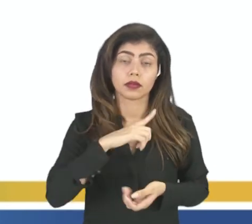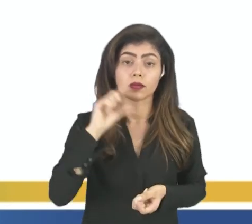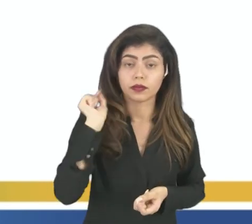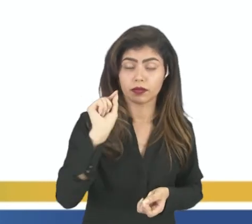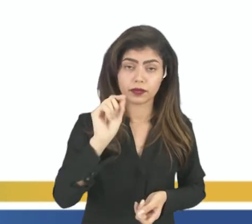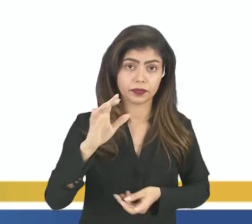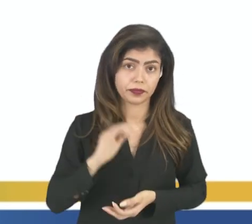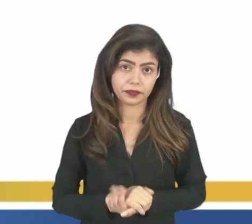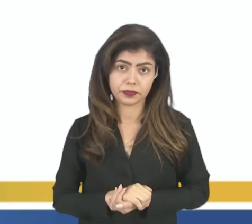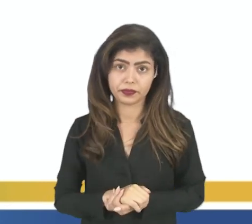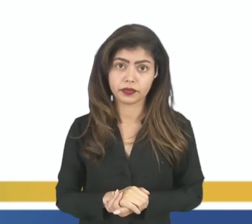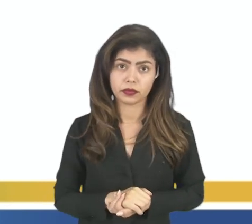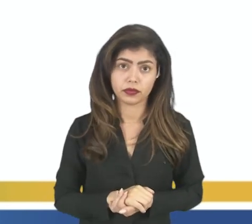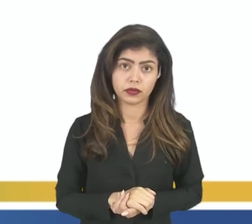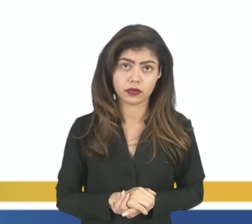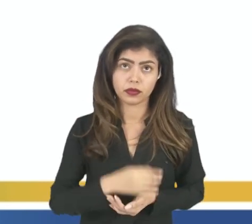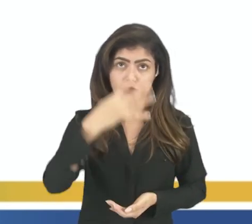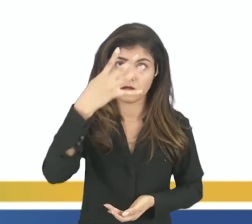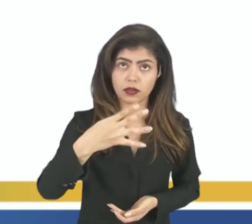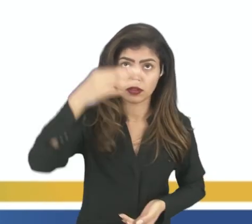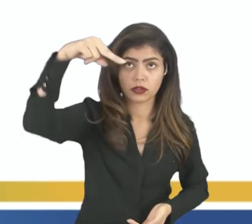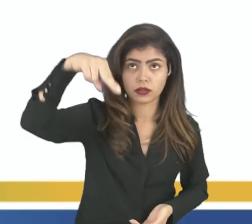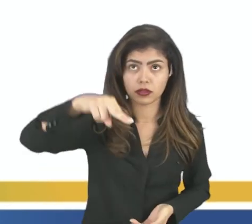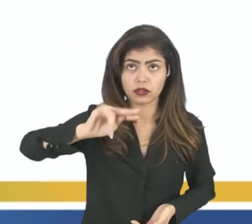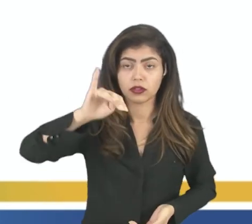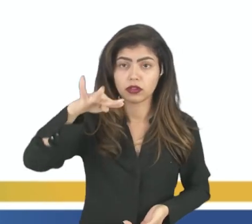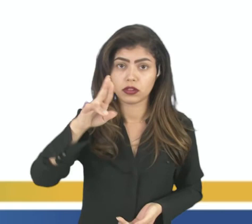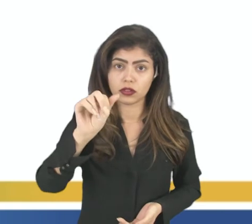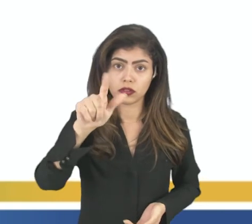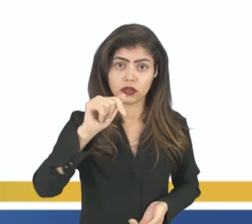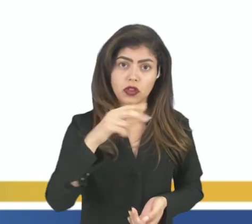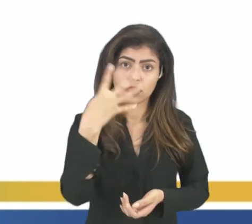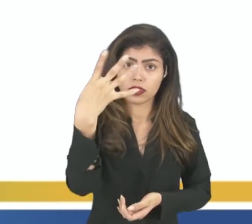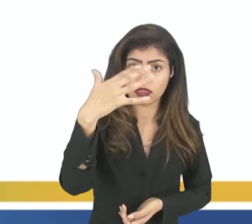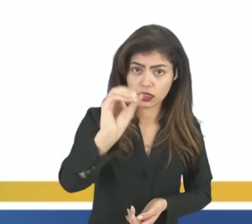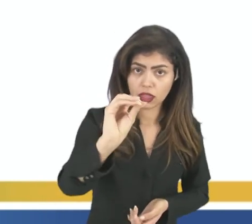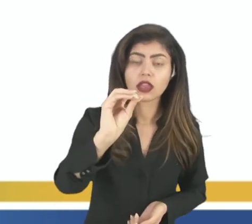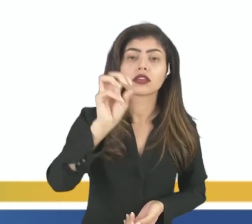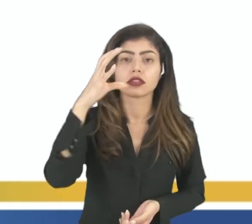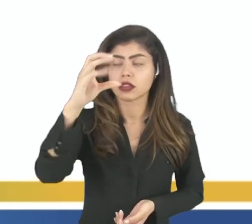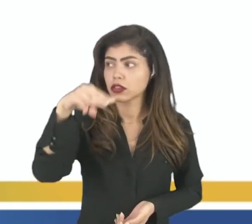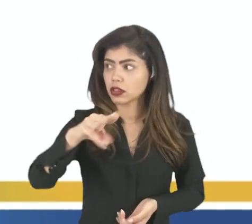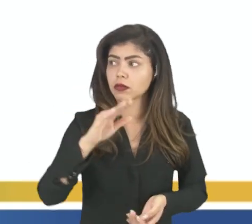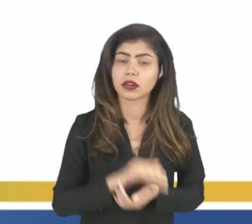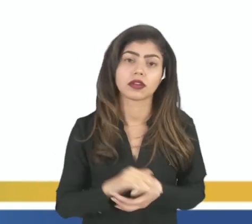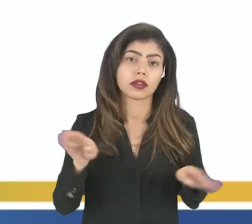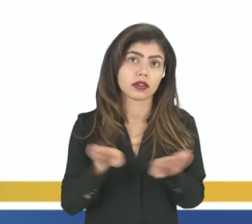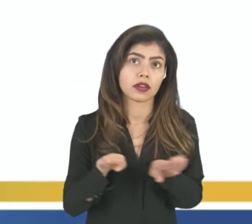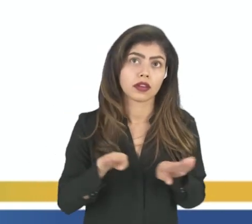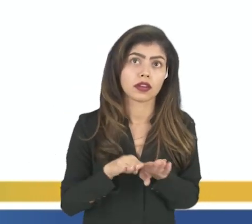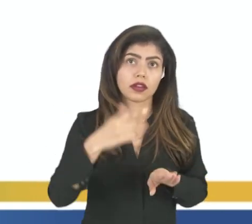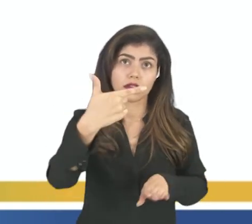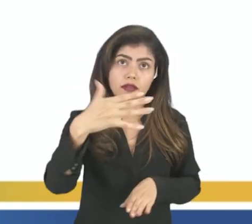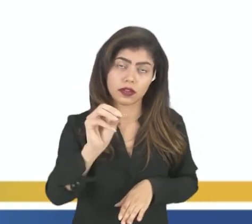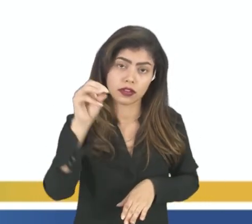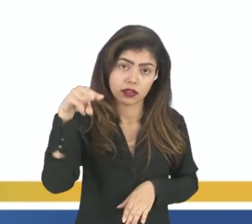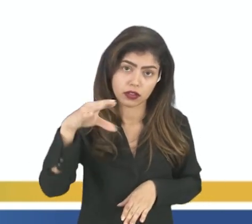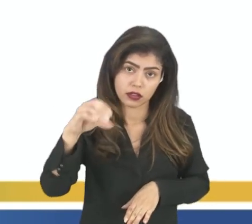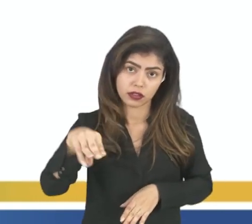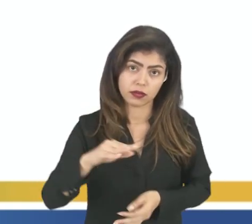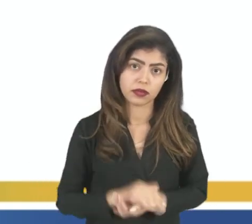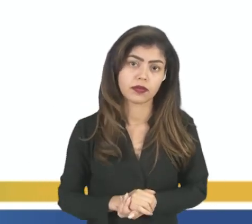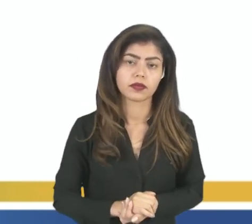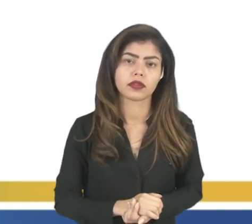lá, para 4 newtons, uma deformação de 10 centímetros, para 8 newtons, uma deformação de 20 centímetros.